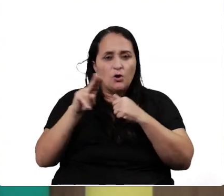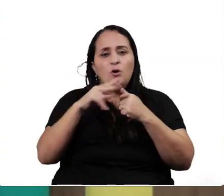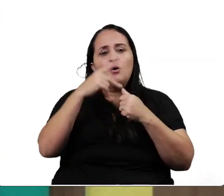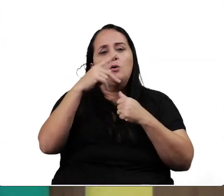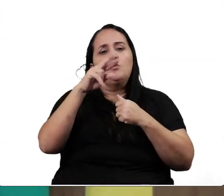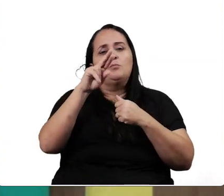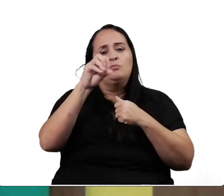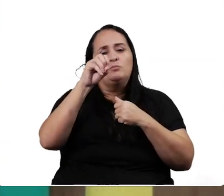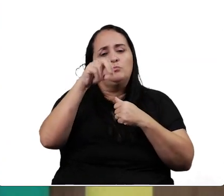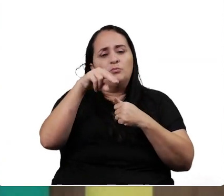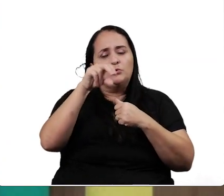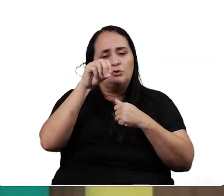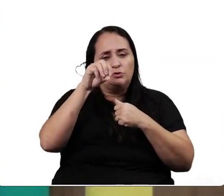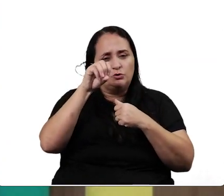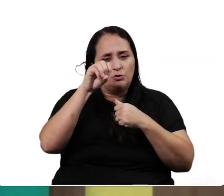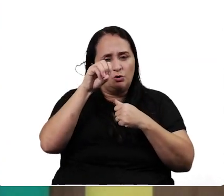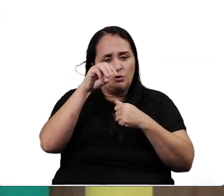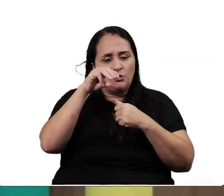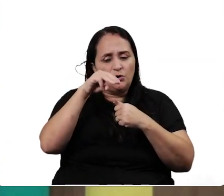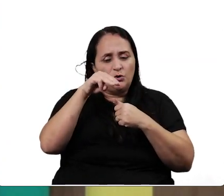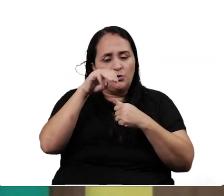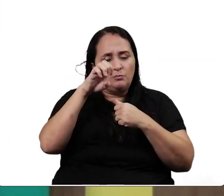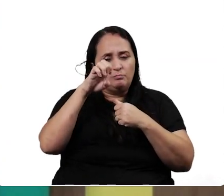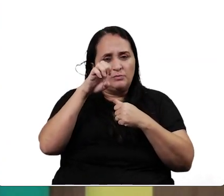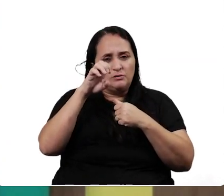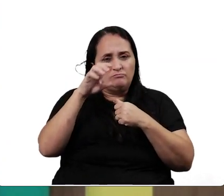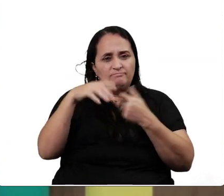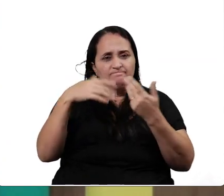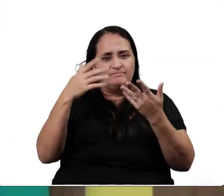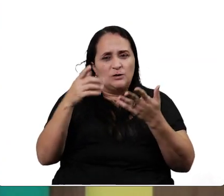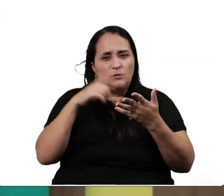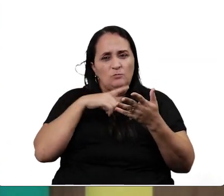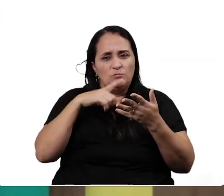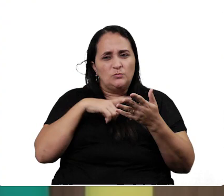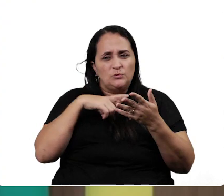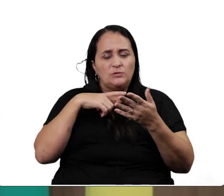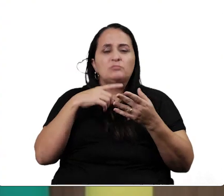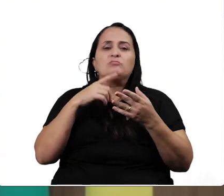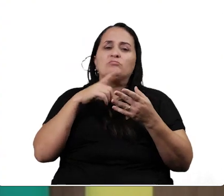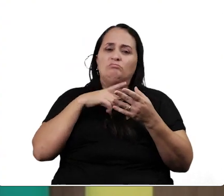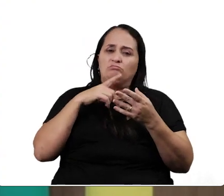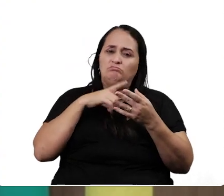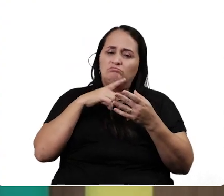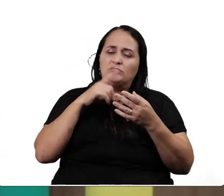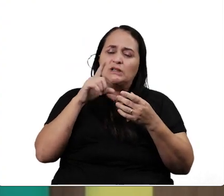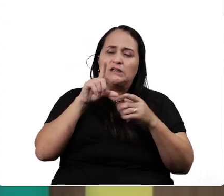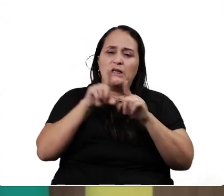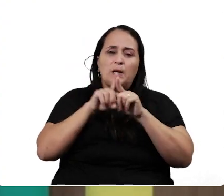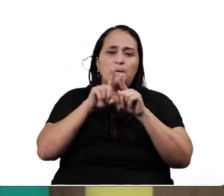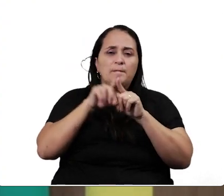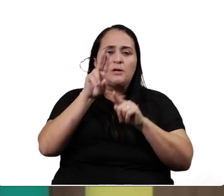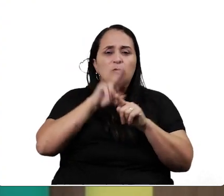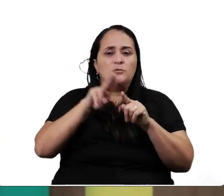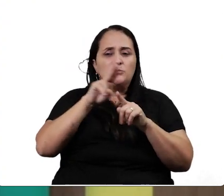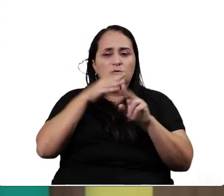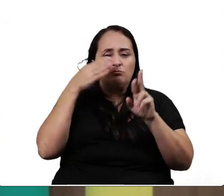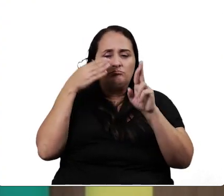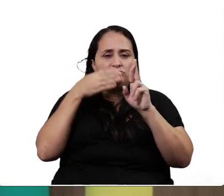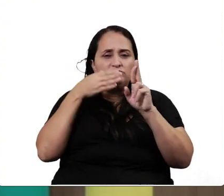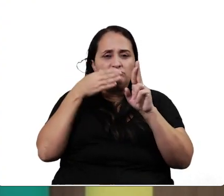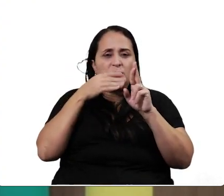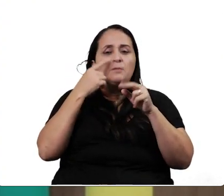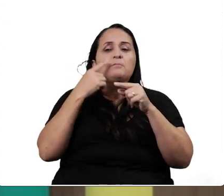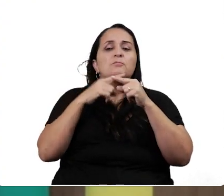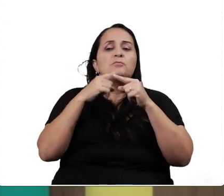faziam referência a Marta, rainha do futebol. Inclusive, uma parte do texto, ele usou até essa referência, a rainha